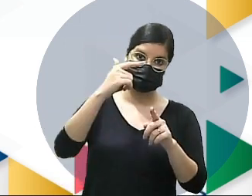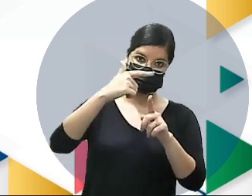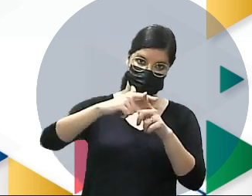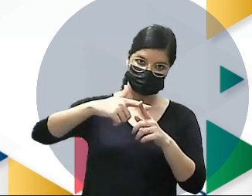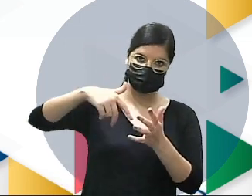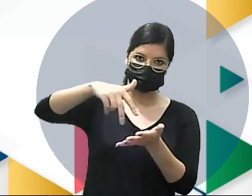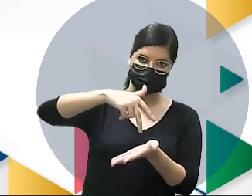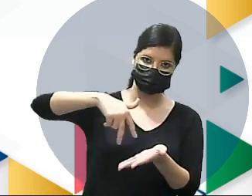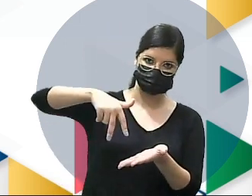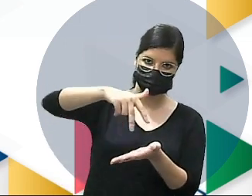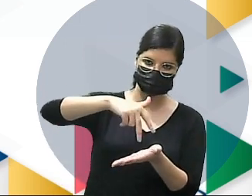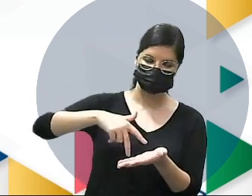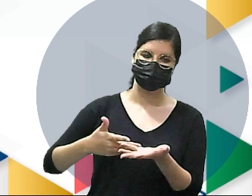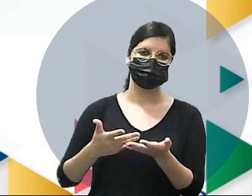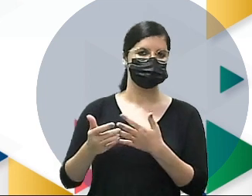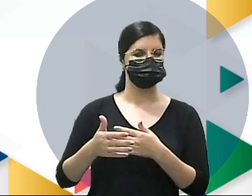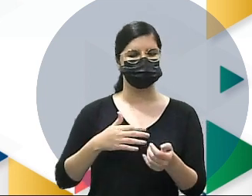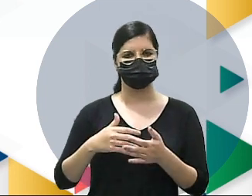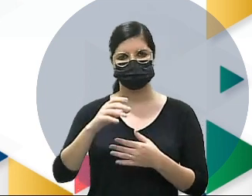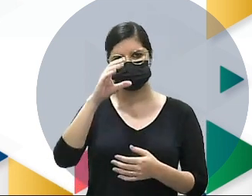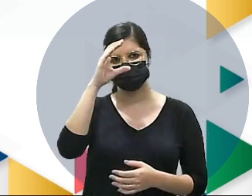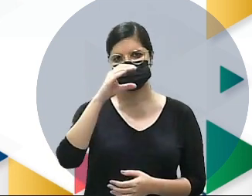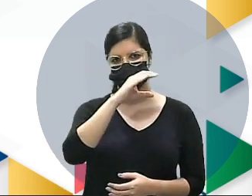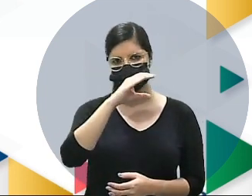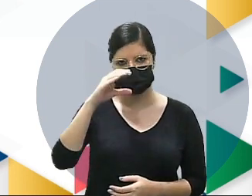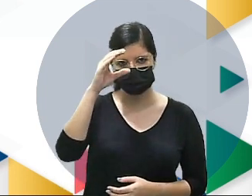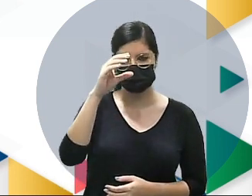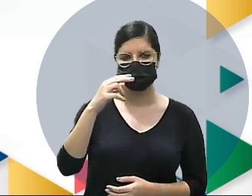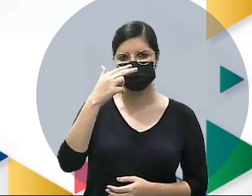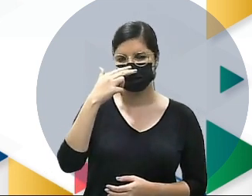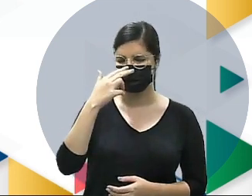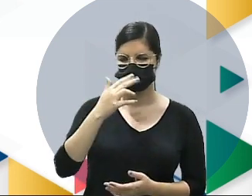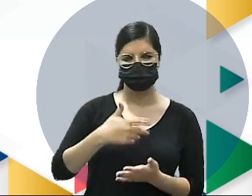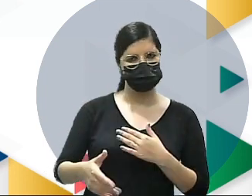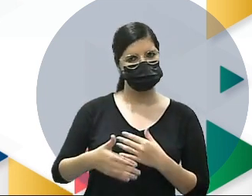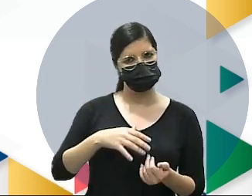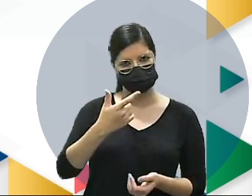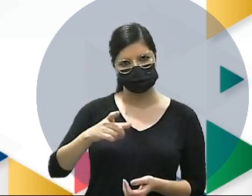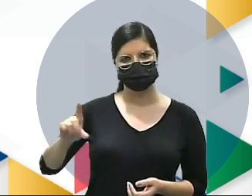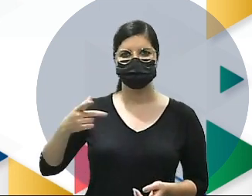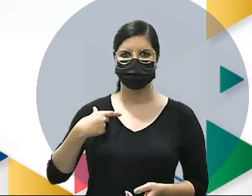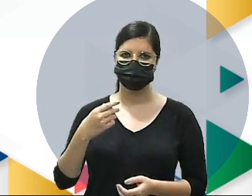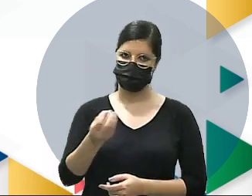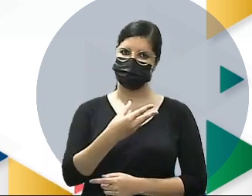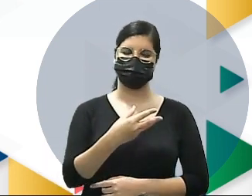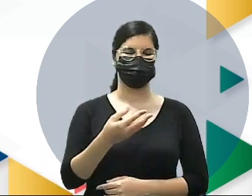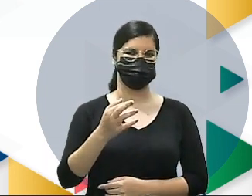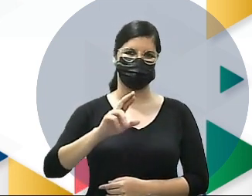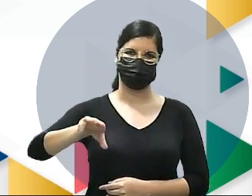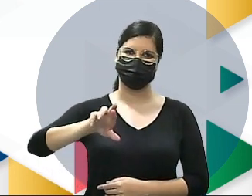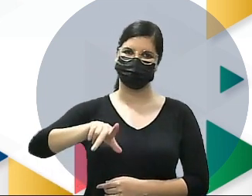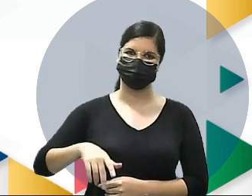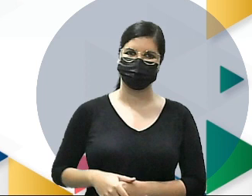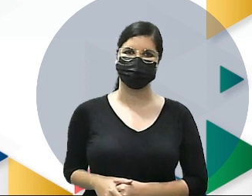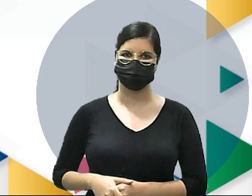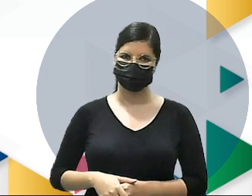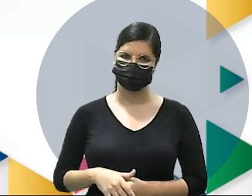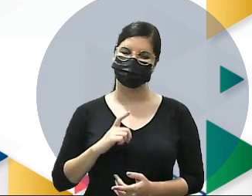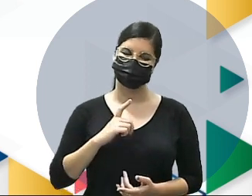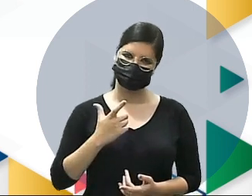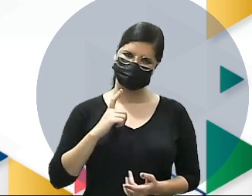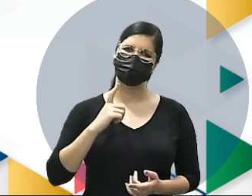hoje né seja ela protestante católico qualquer outro tipo de denominação não é nada novo né e ainda